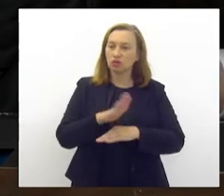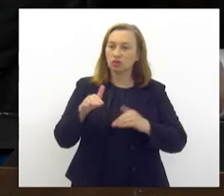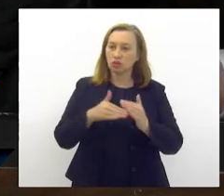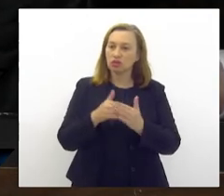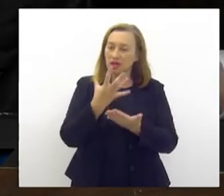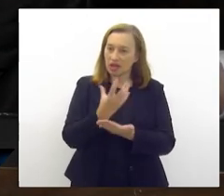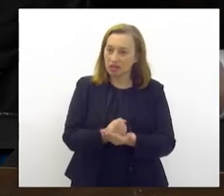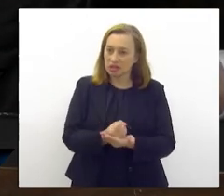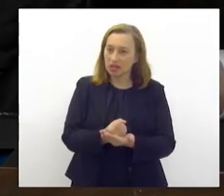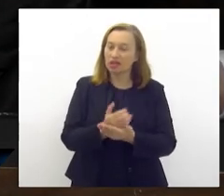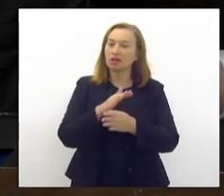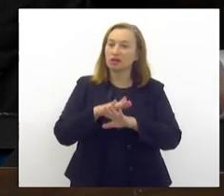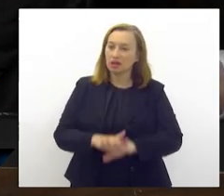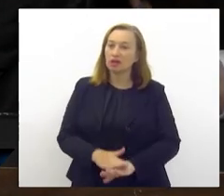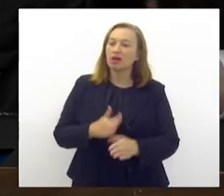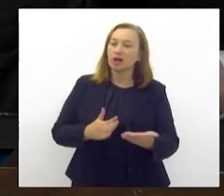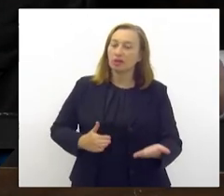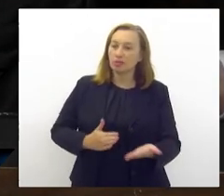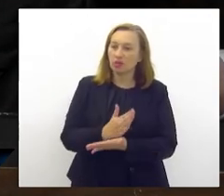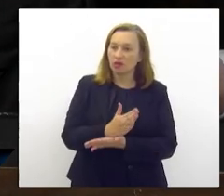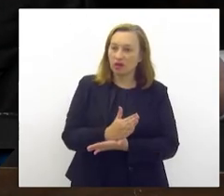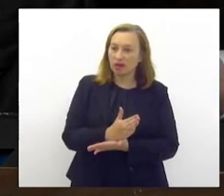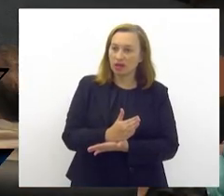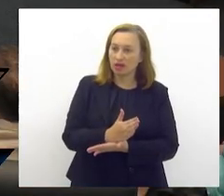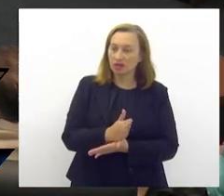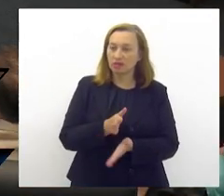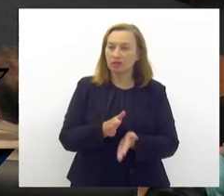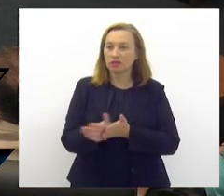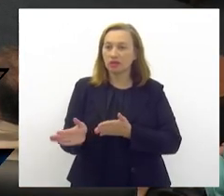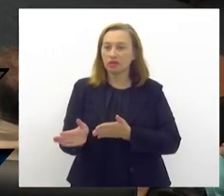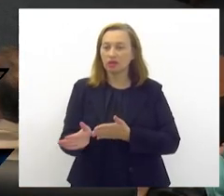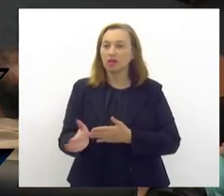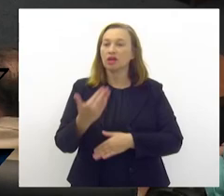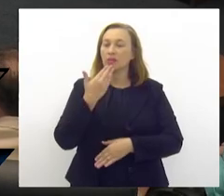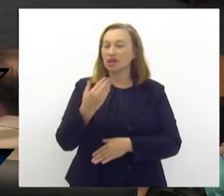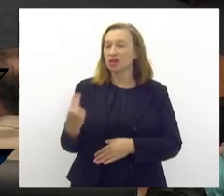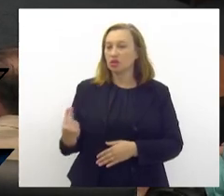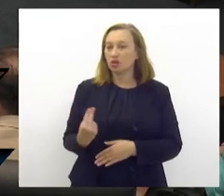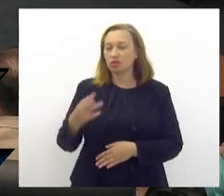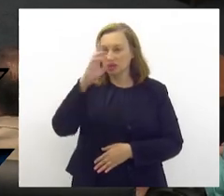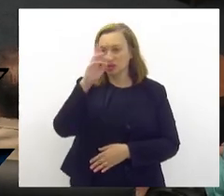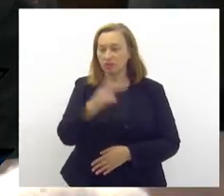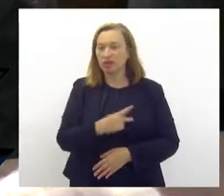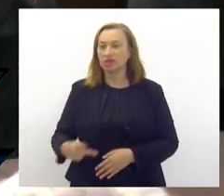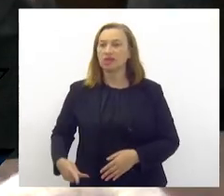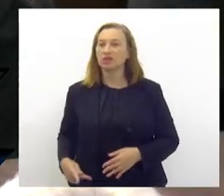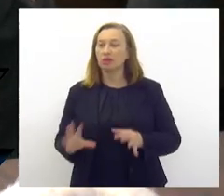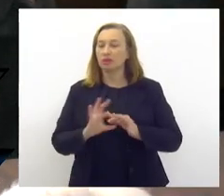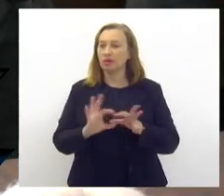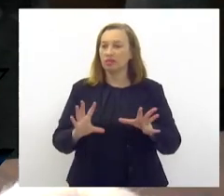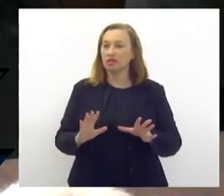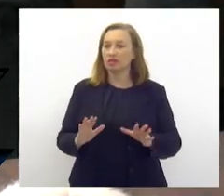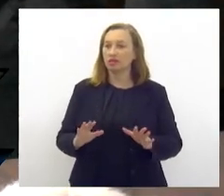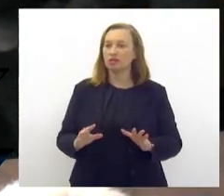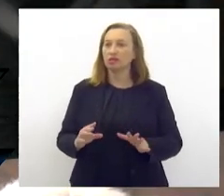senhores que aprovam e permaneçam como estão, aprovado ordem, o autógrafo. Queria pedir a coautoria com a permissão dos autores, por